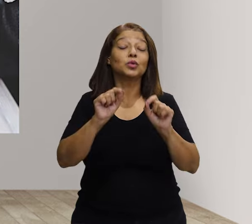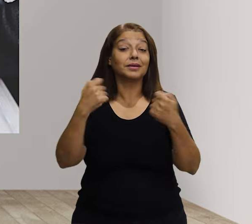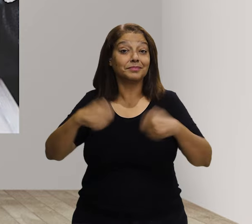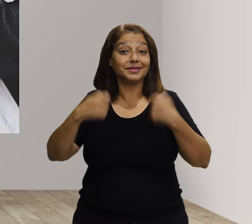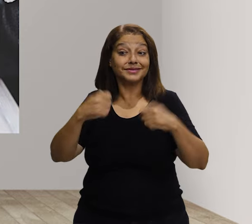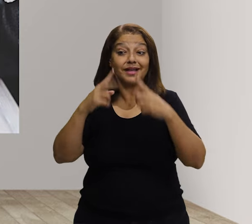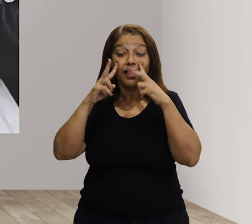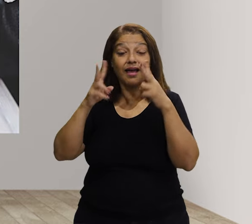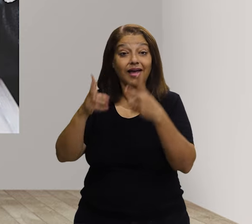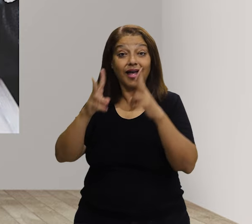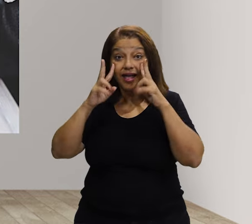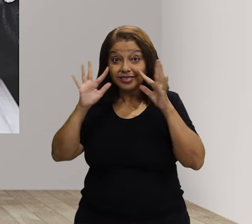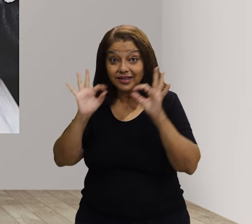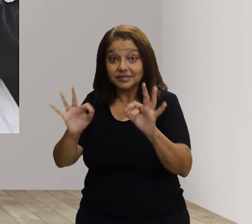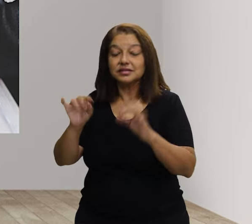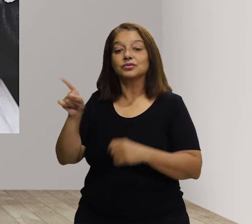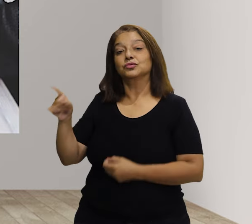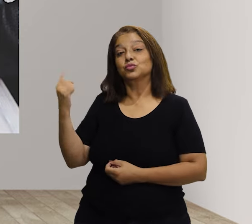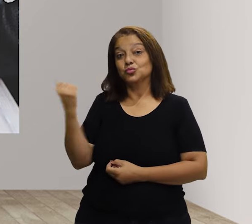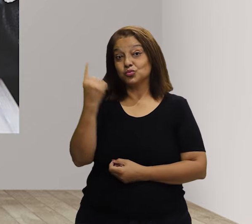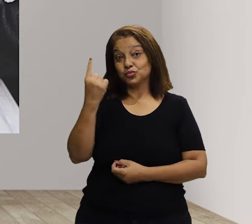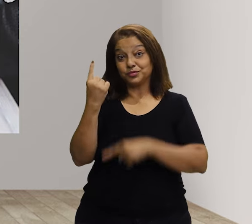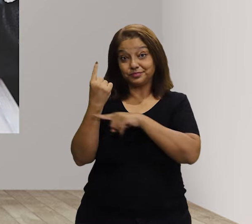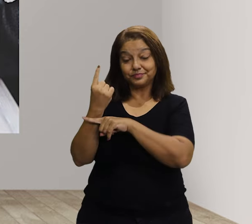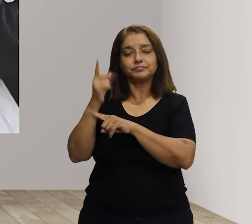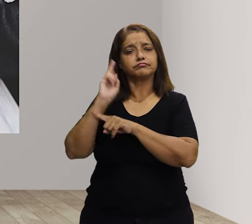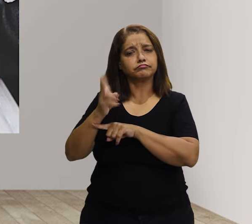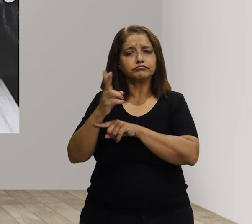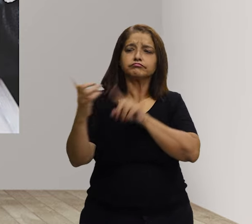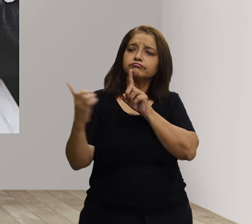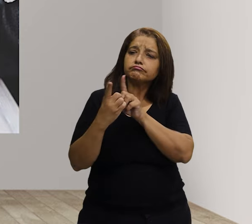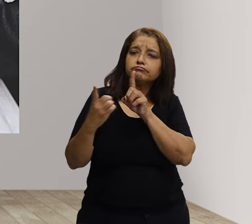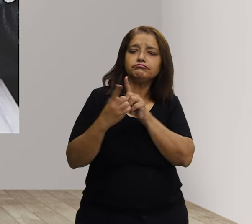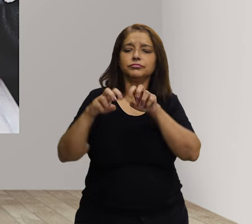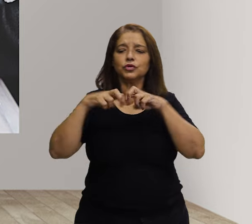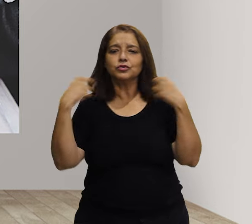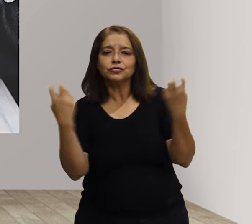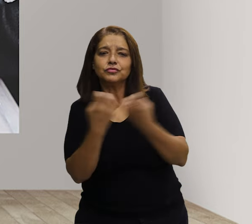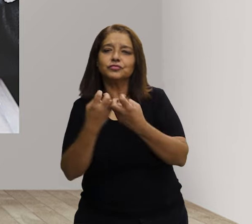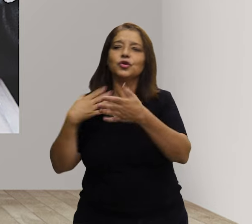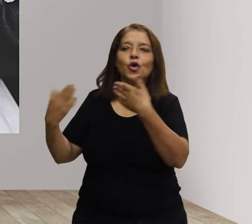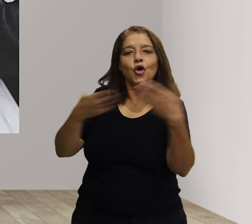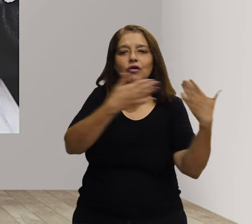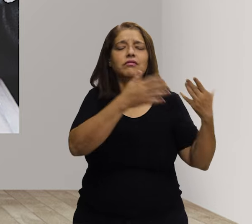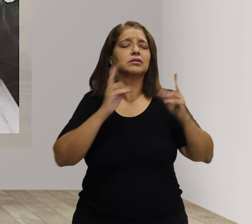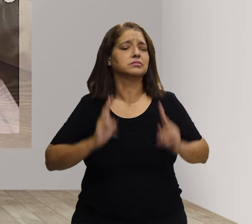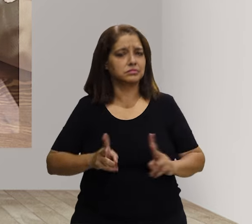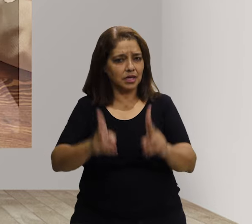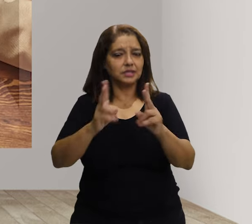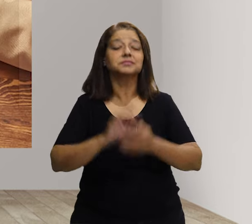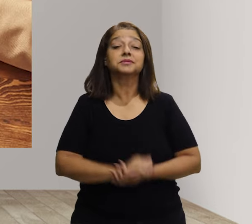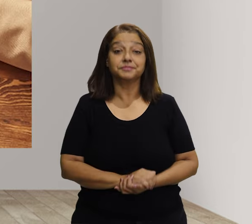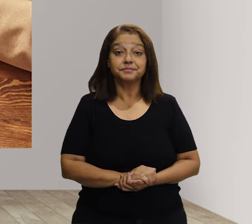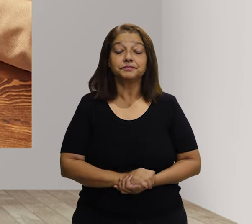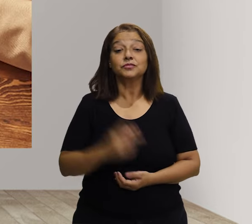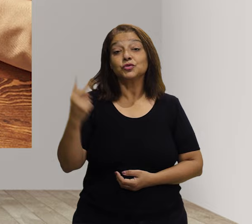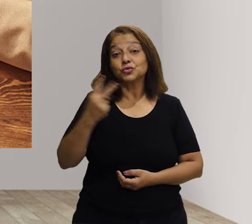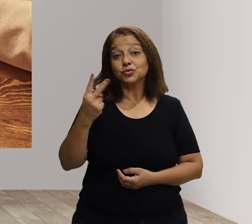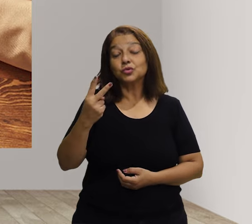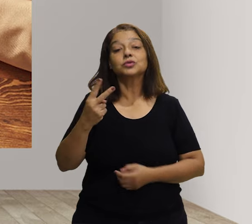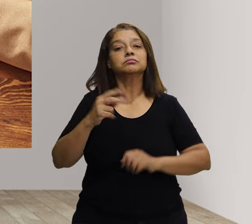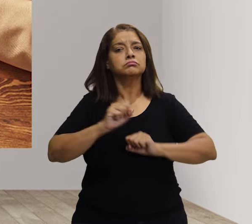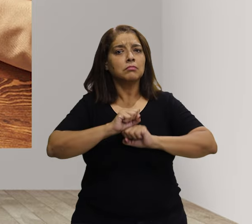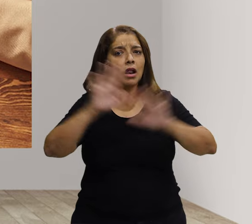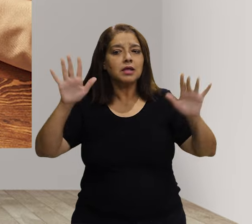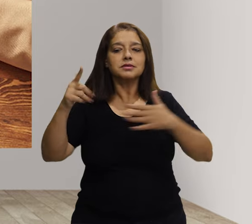diagnóstico inicial, com rodas de escuta e entrevista dos profissionais. 2, clareza de papéis e